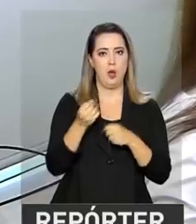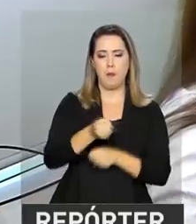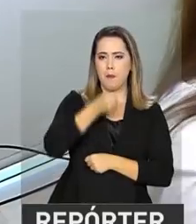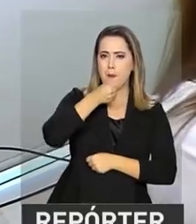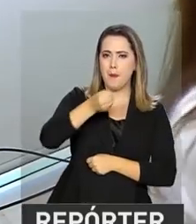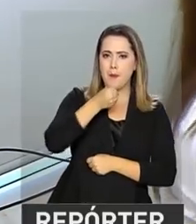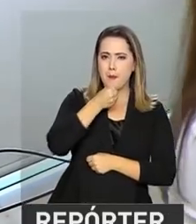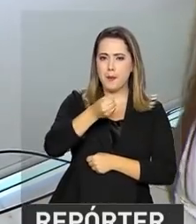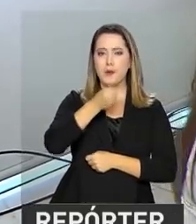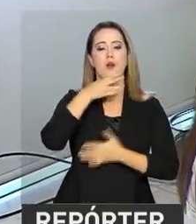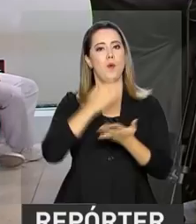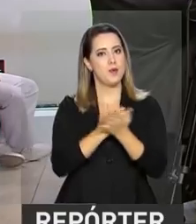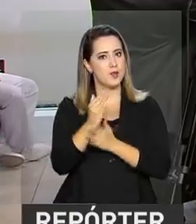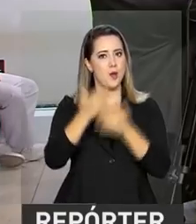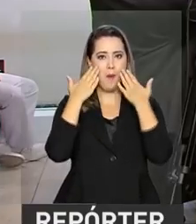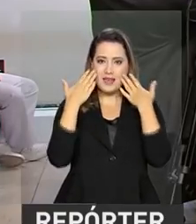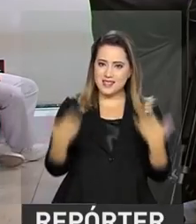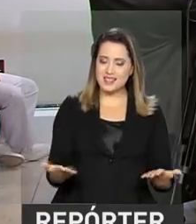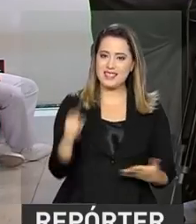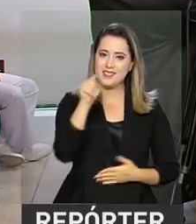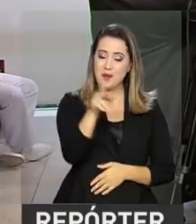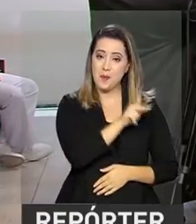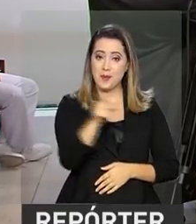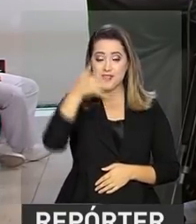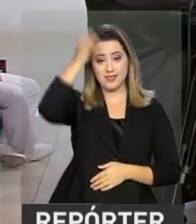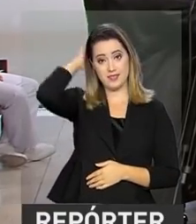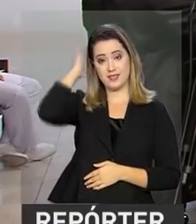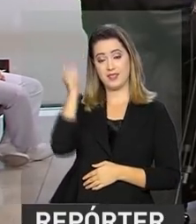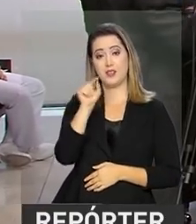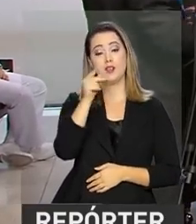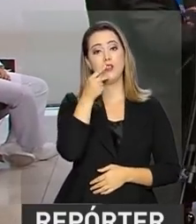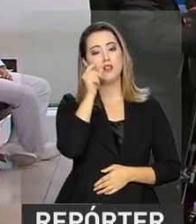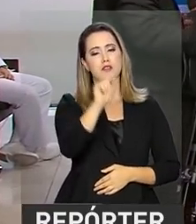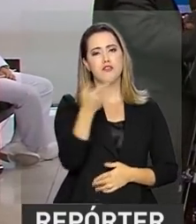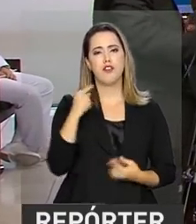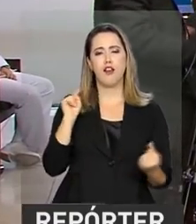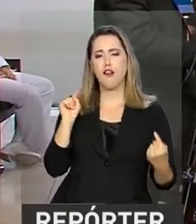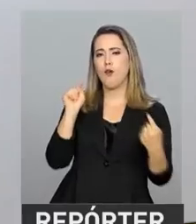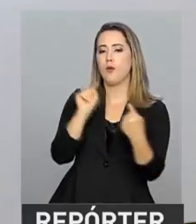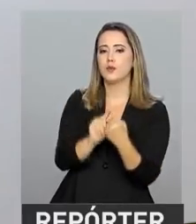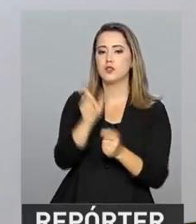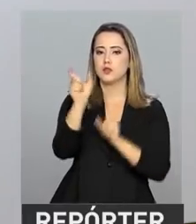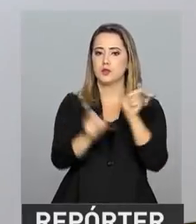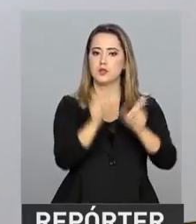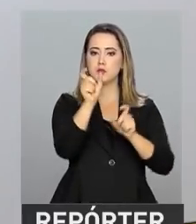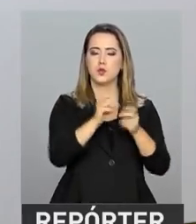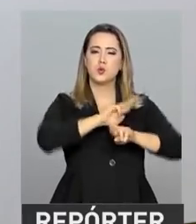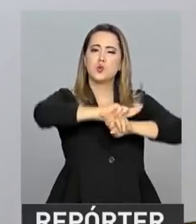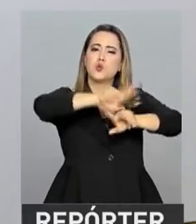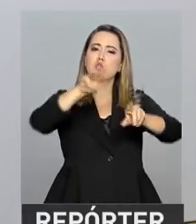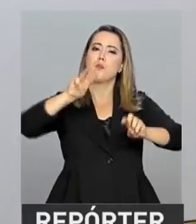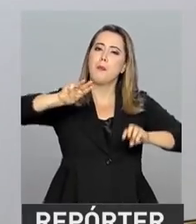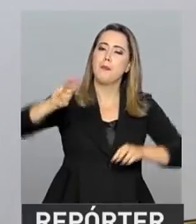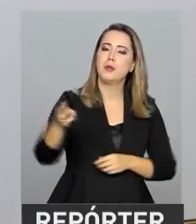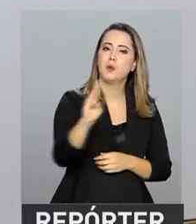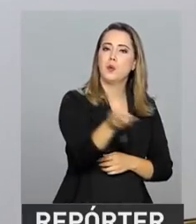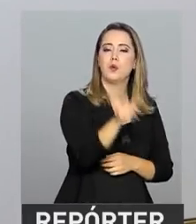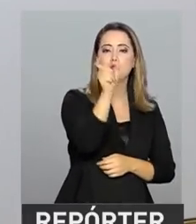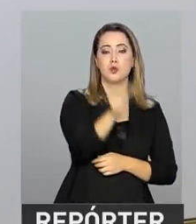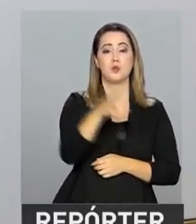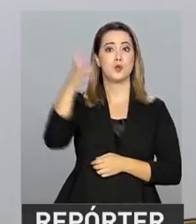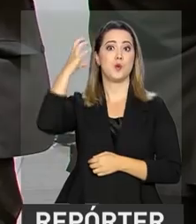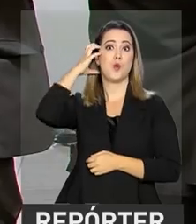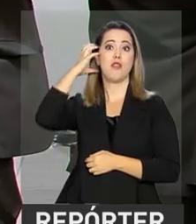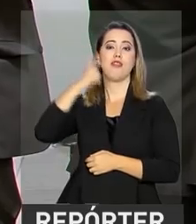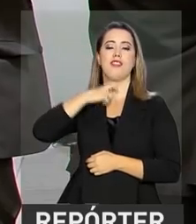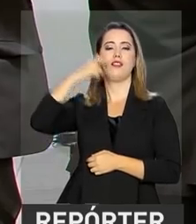programa no ar chegou a hora do presidente michel temer falar diretamente com os milhões de ouvintes da voz do brasil